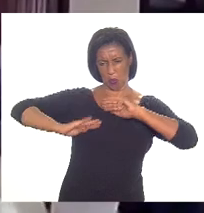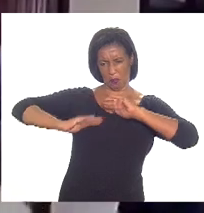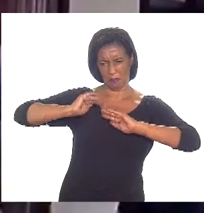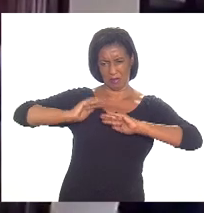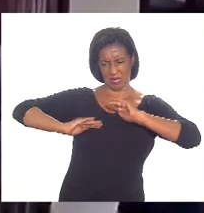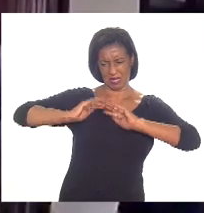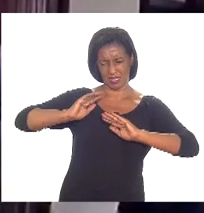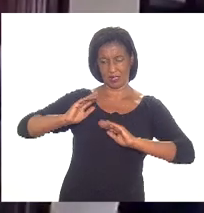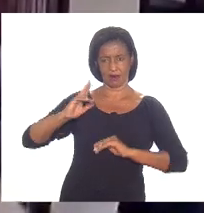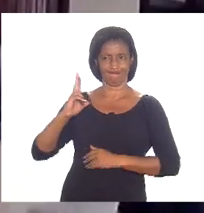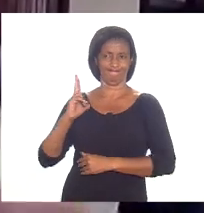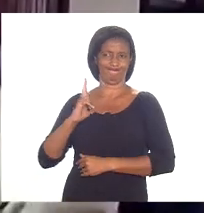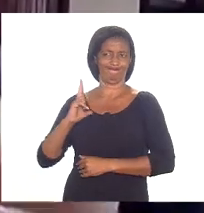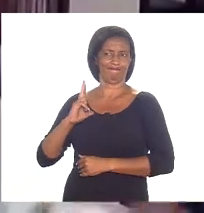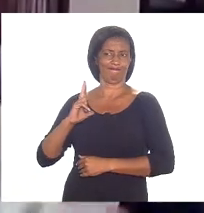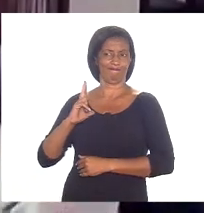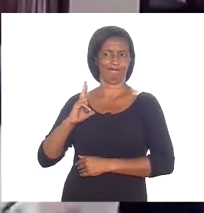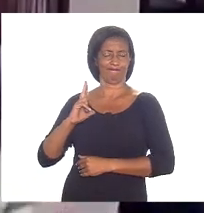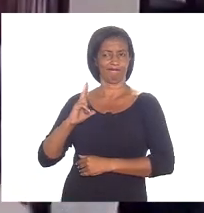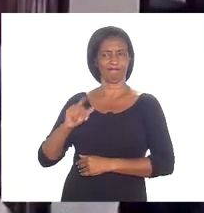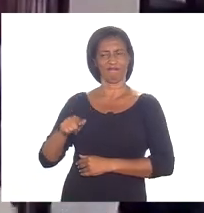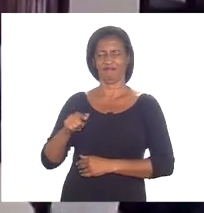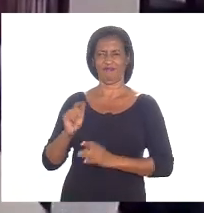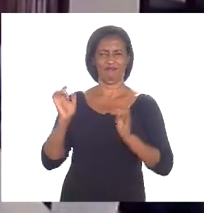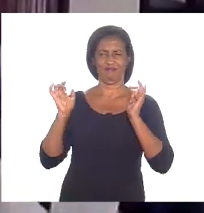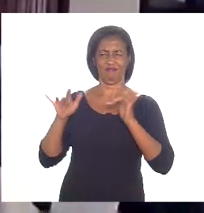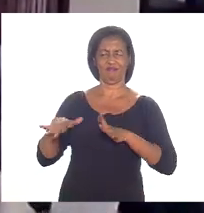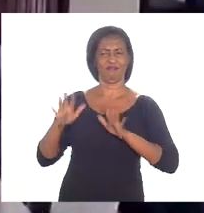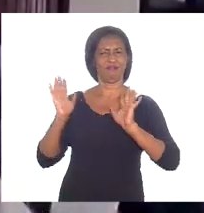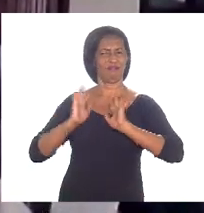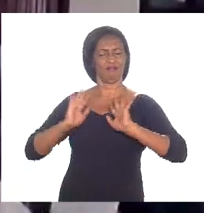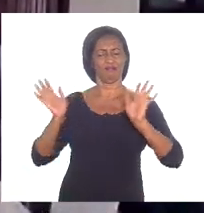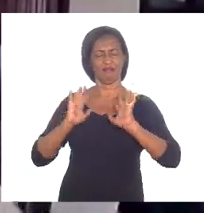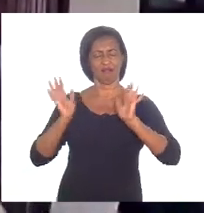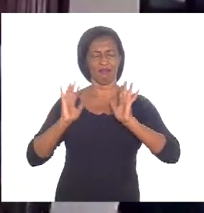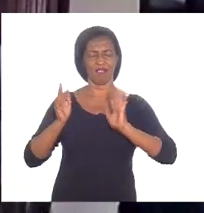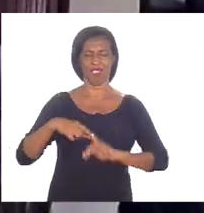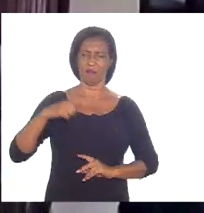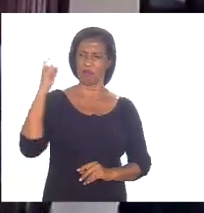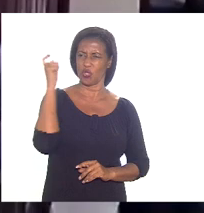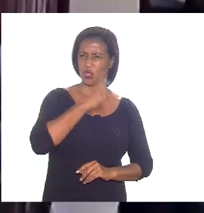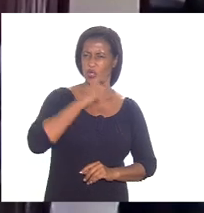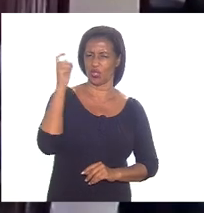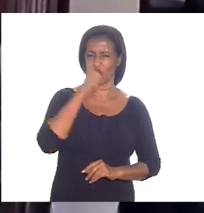do privado. Isso é uma grande balela, isso é uma grande mentira.